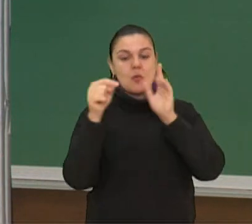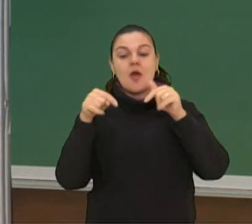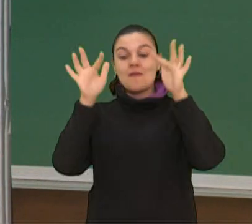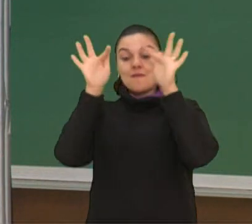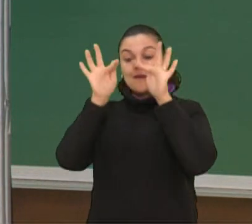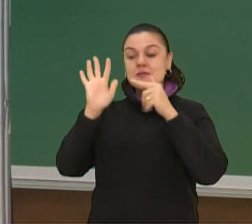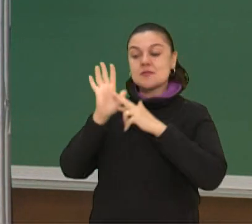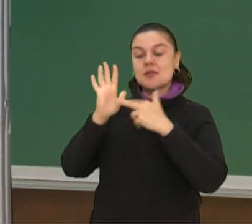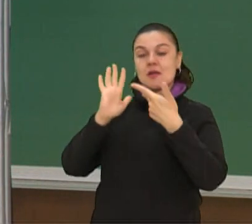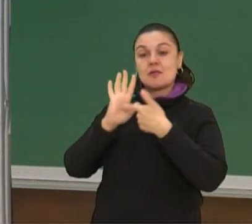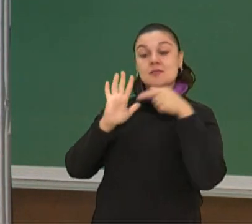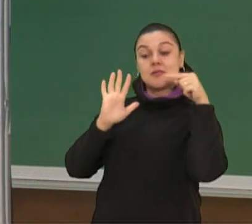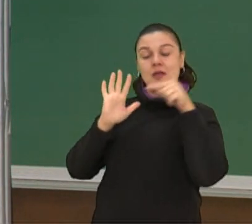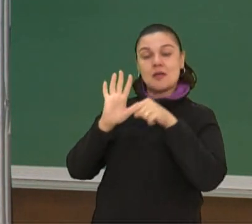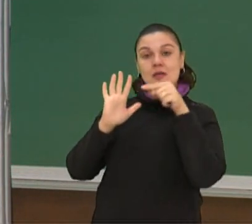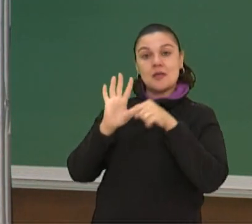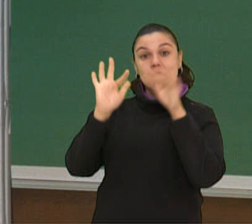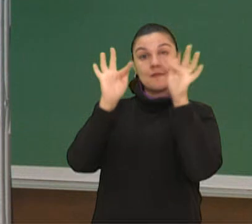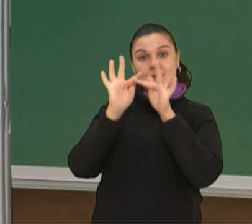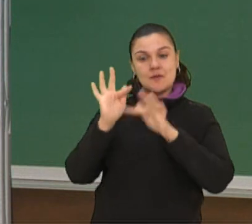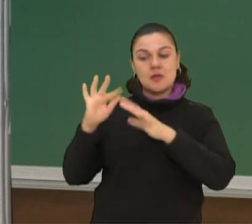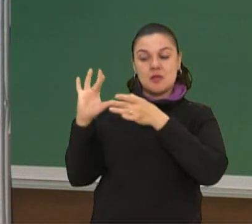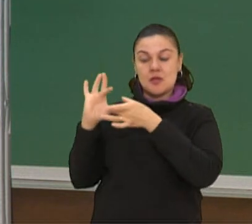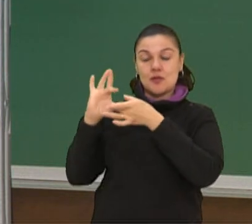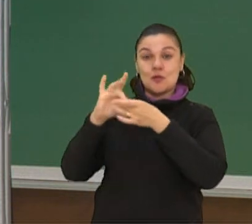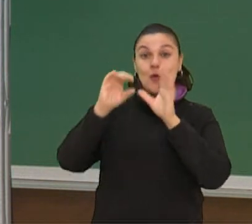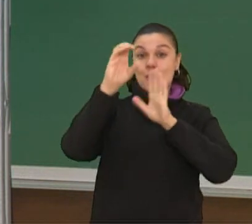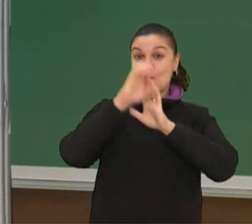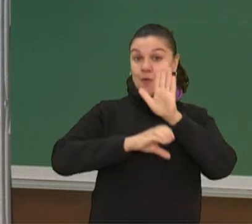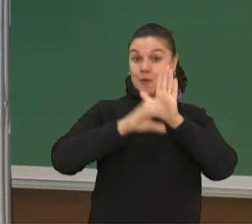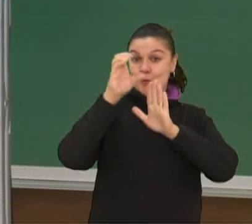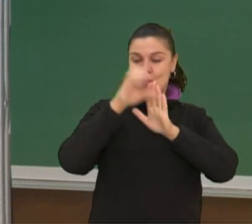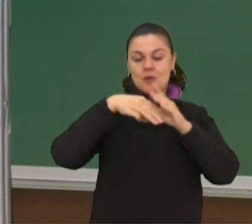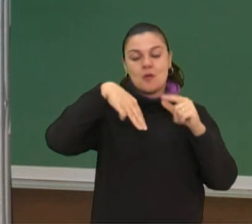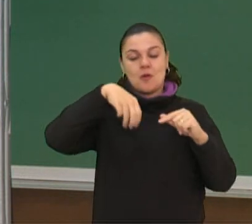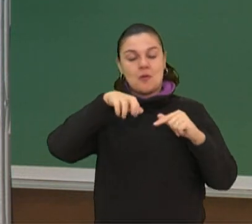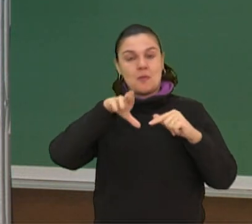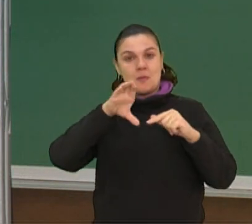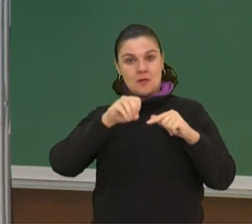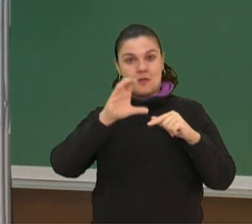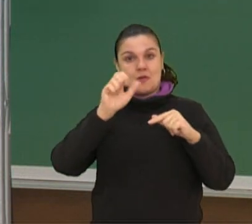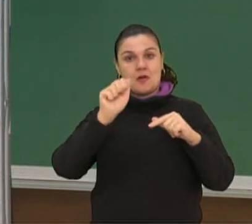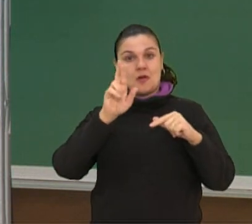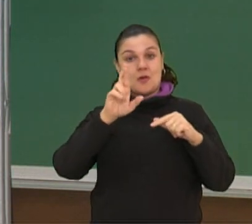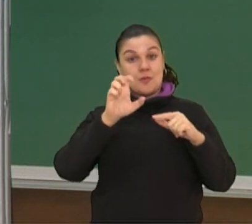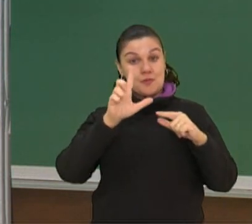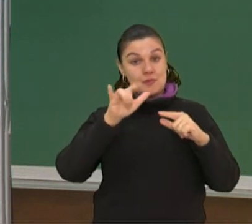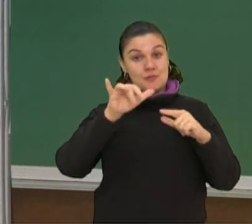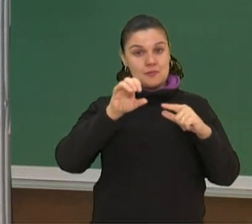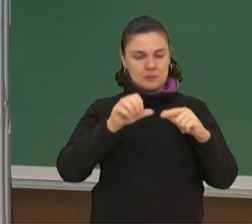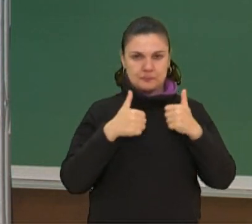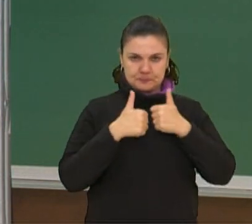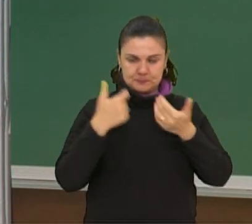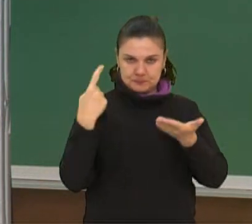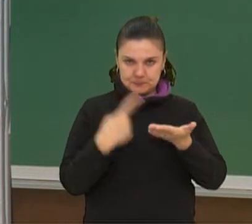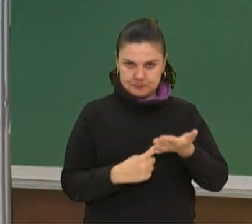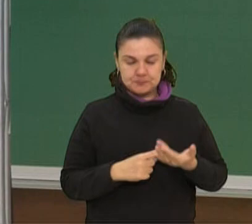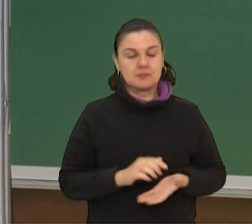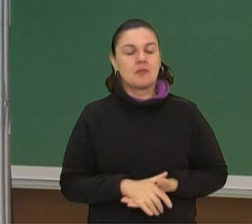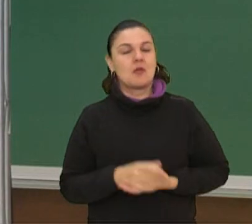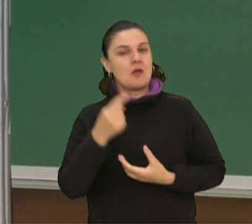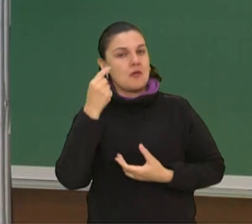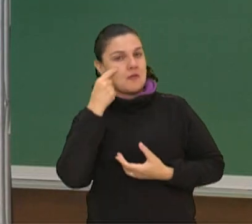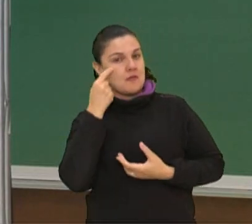Muito bem, pessoal. Conseguiu refletir um pouco sobre o que é felicidade, mas presta atenção na pergunta. Não é o